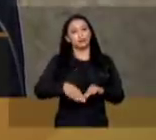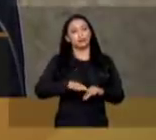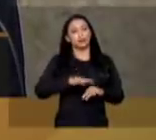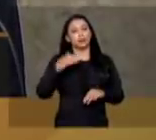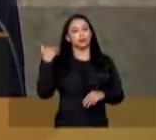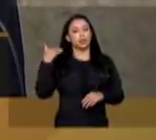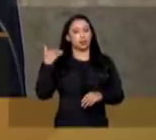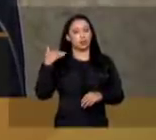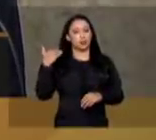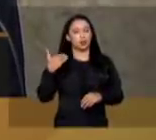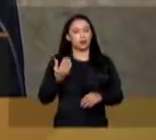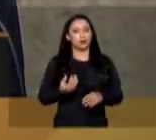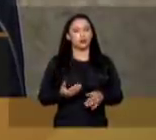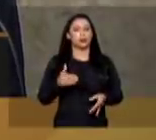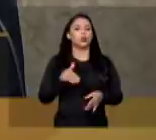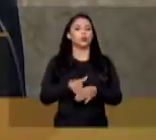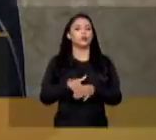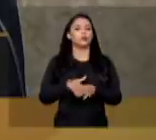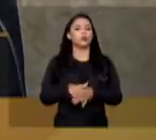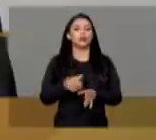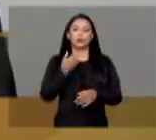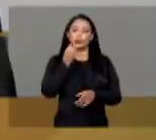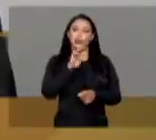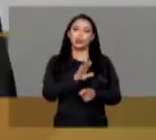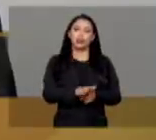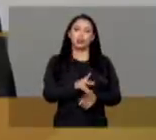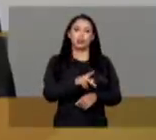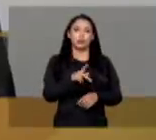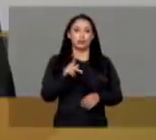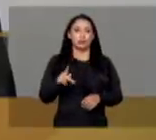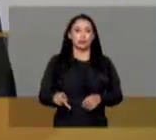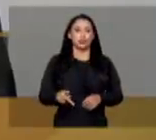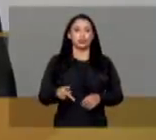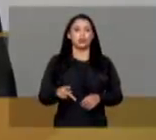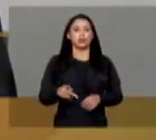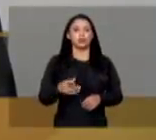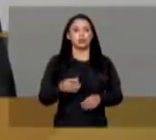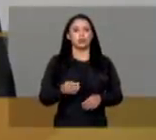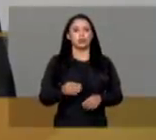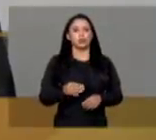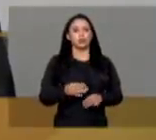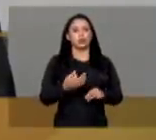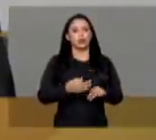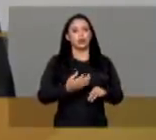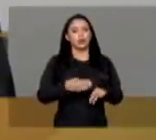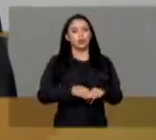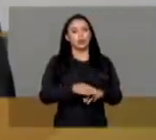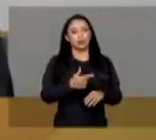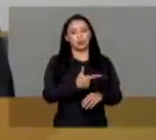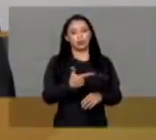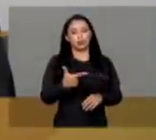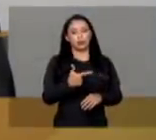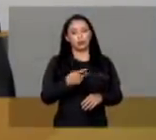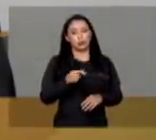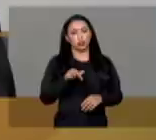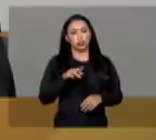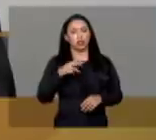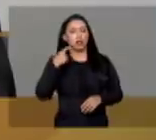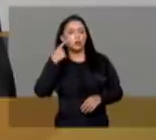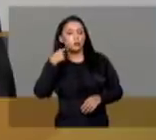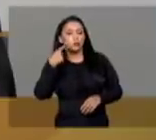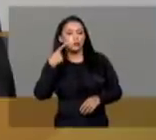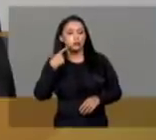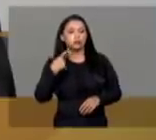declarou incompetência da 13ª Vara Federal de Curitiba para julgar o ex-presidente Lula. Senhor vice-procurador-geral, senhores advogados,